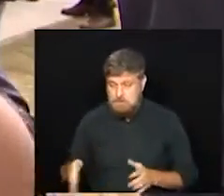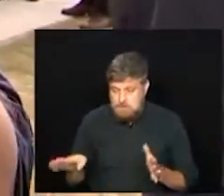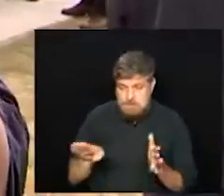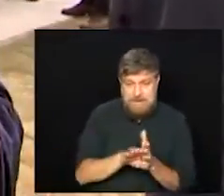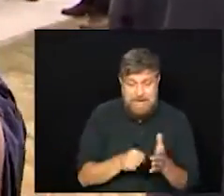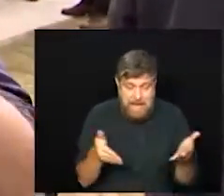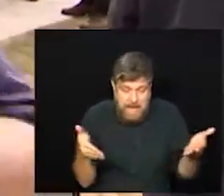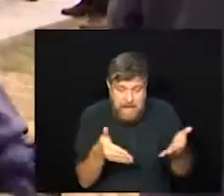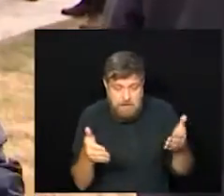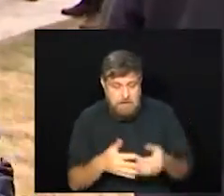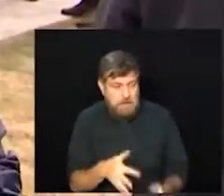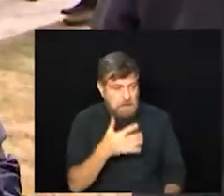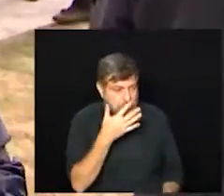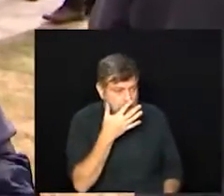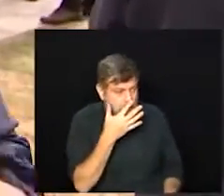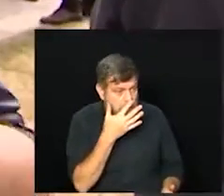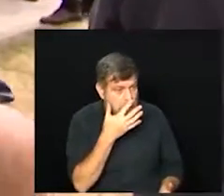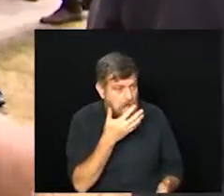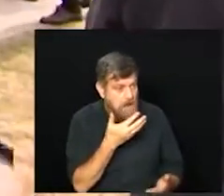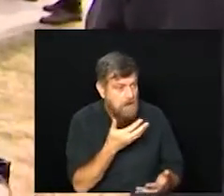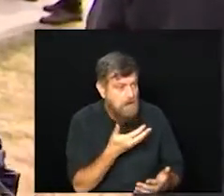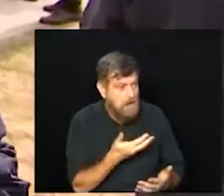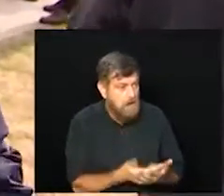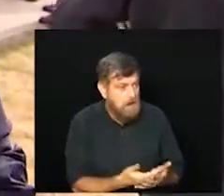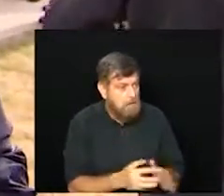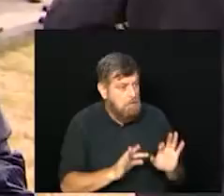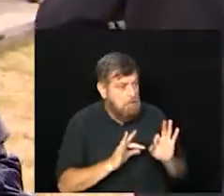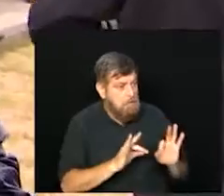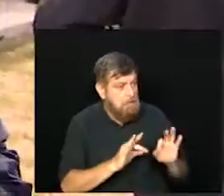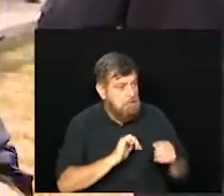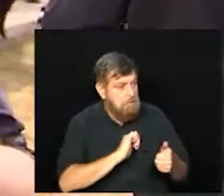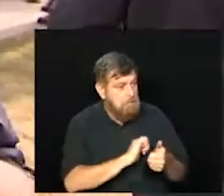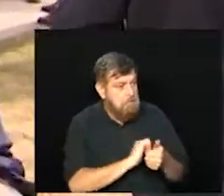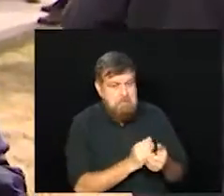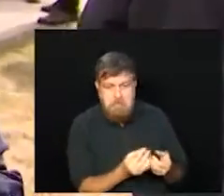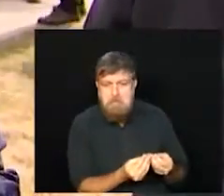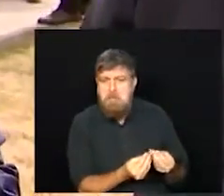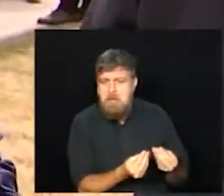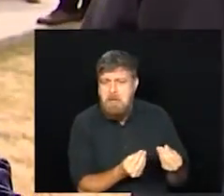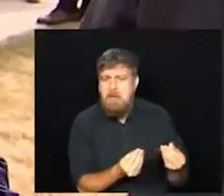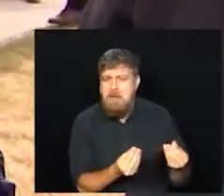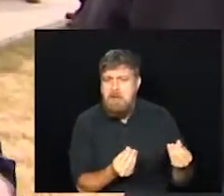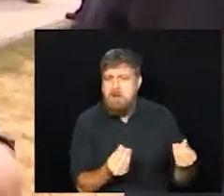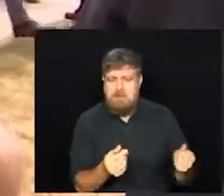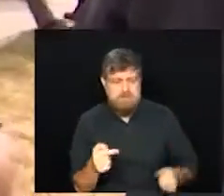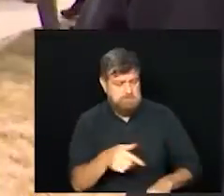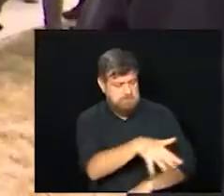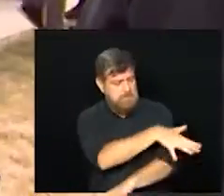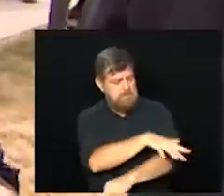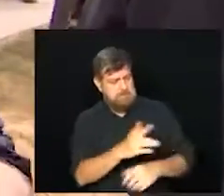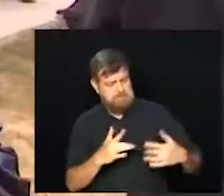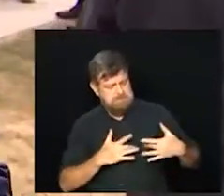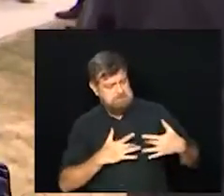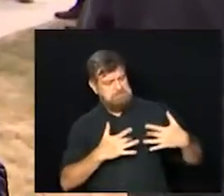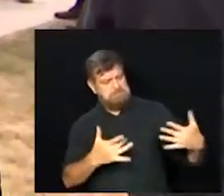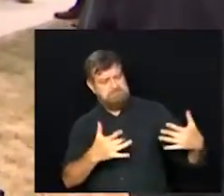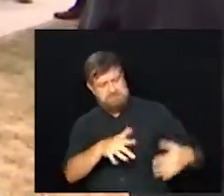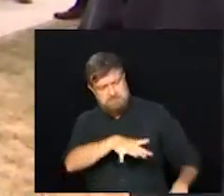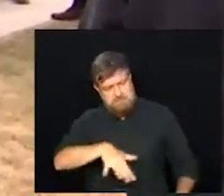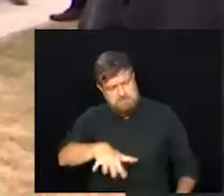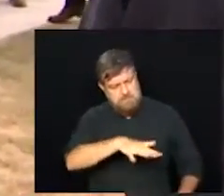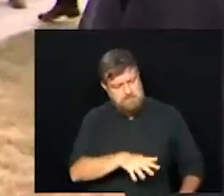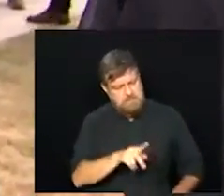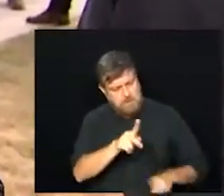agora, ficamos muito admirados pela qualidade do trabalho e pelo que está sendo entregue à cidade, ao bairro